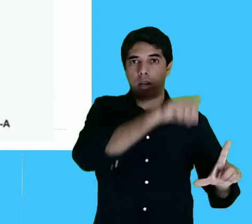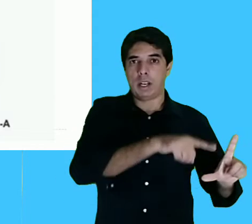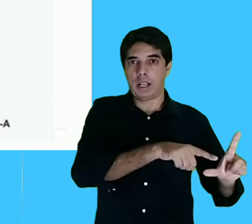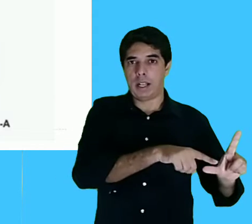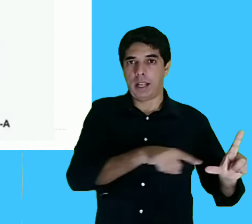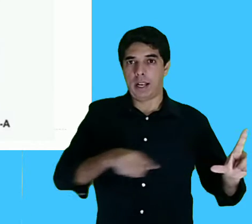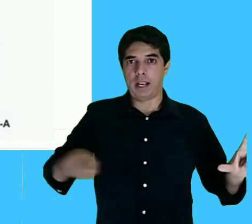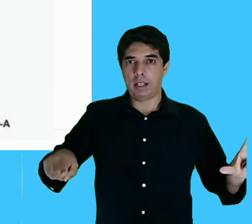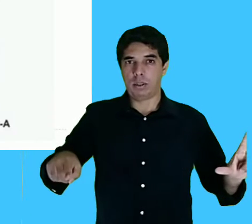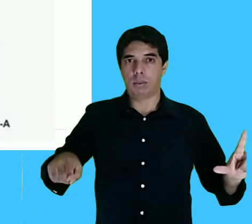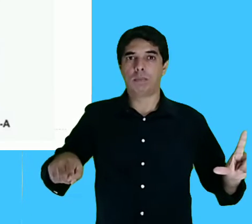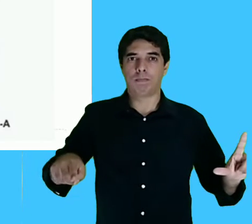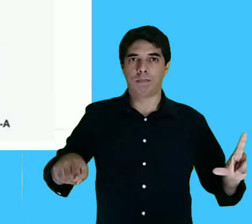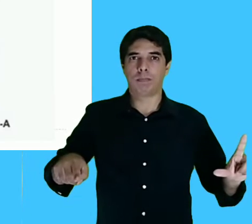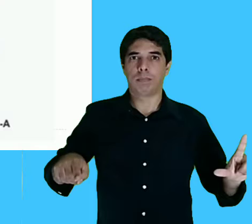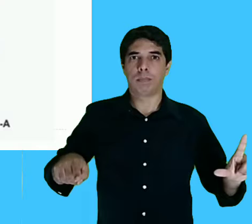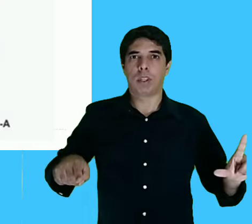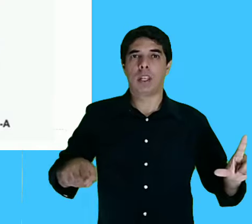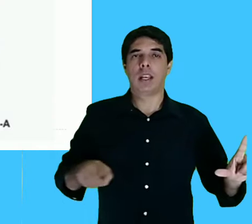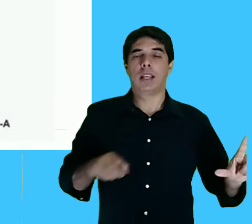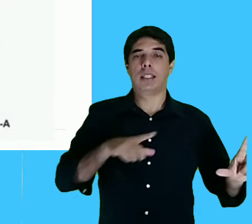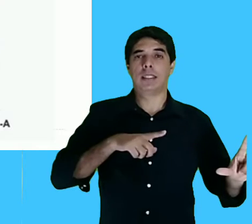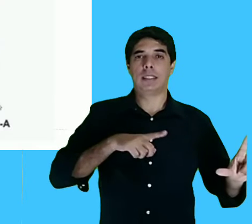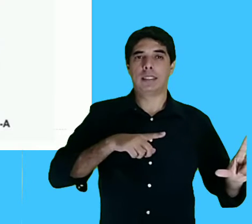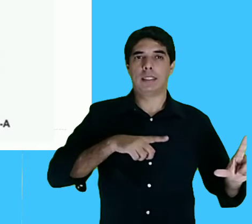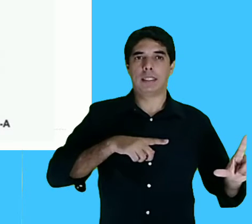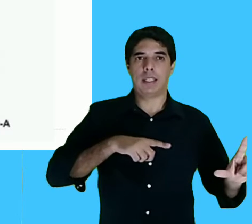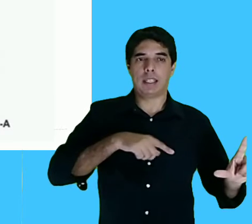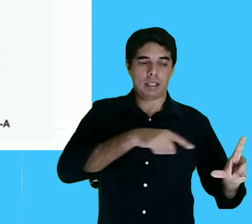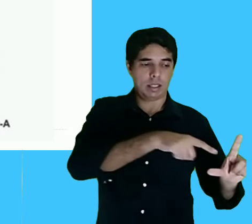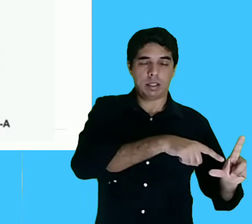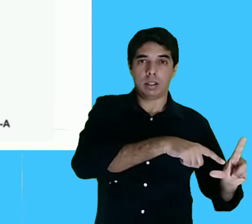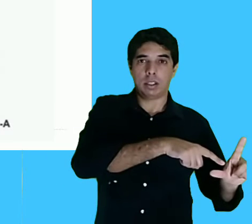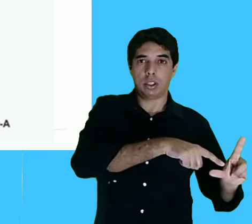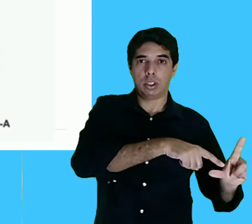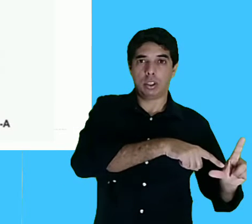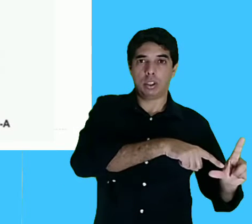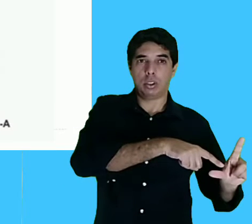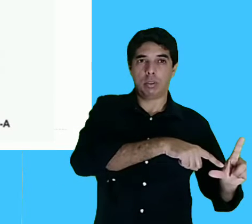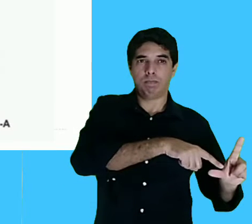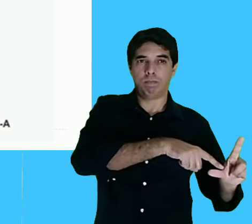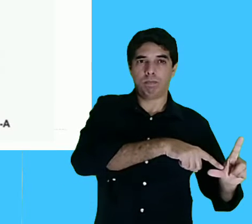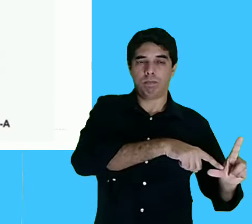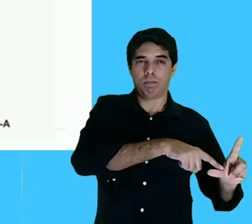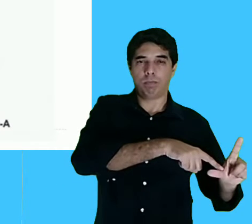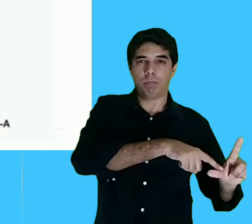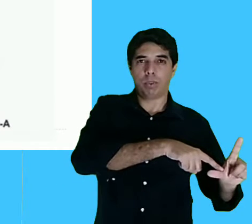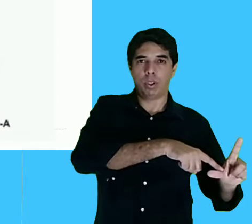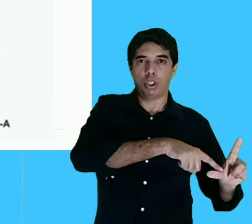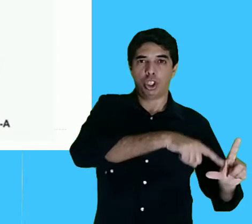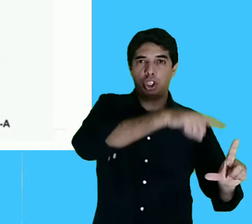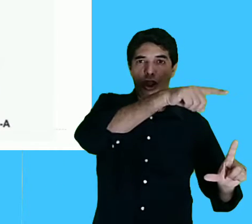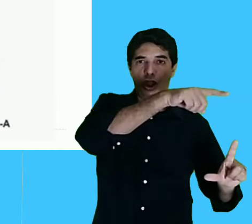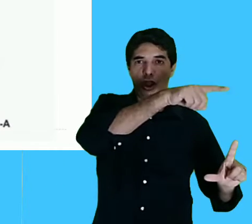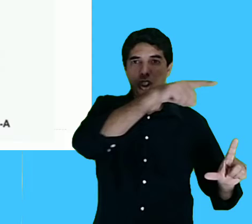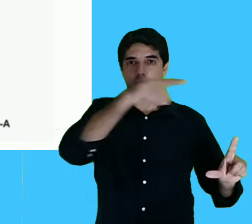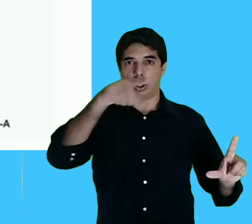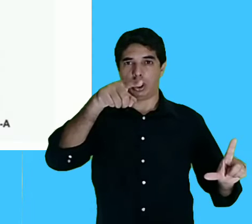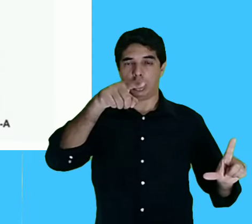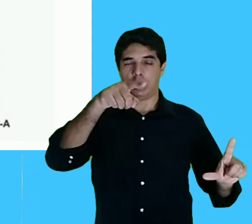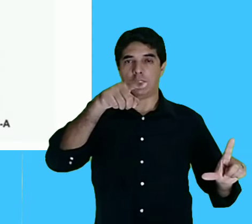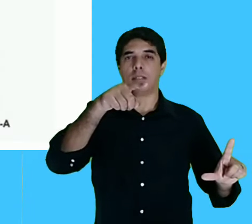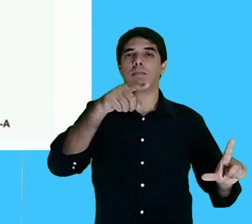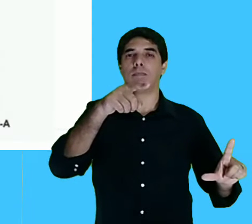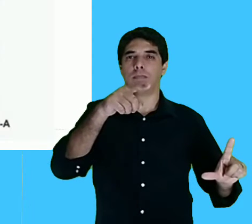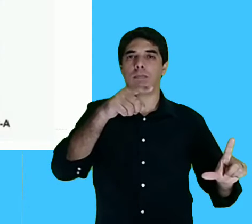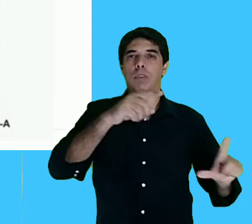Ou seja, a dimensão y aqui vai ser igual à dimensão x vezes raiz de 2.